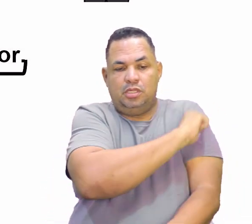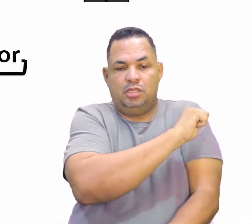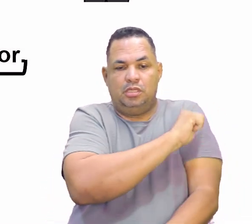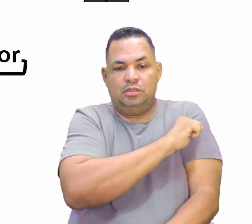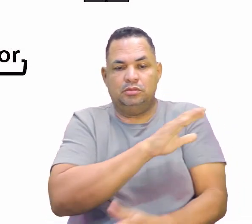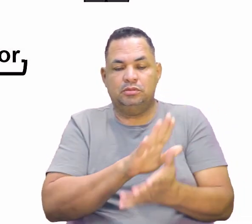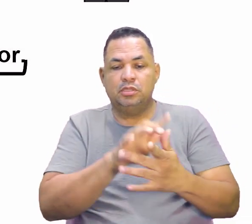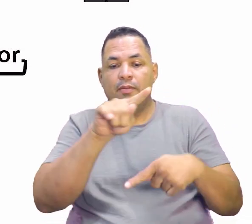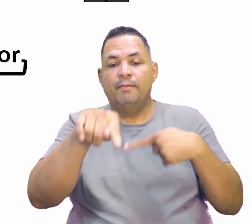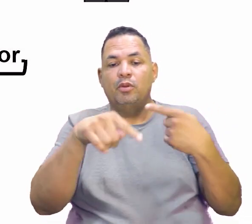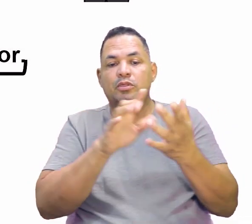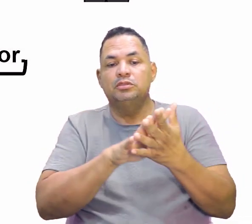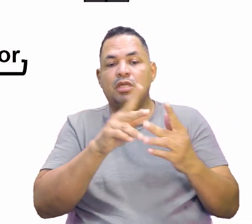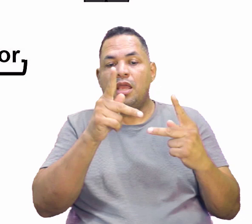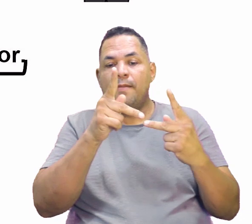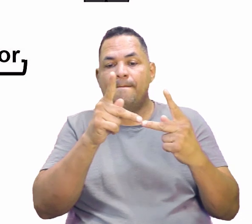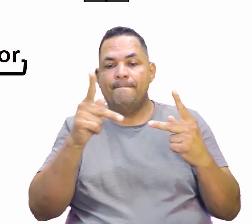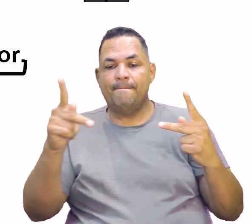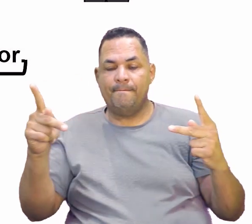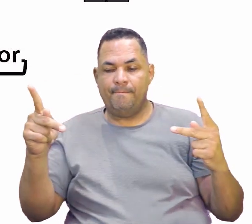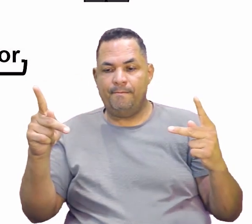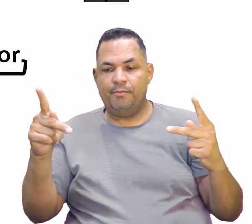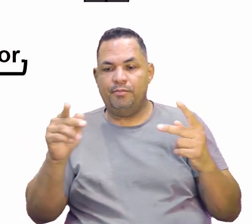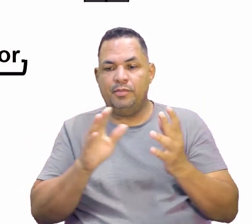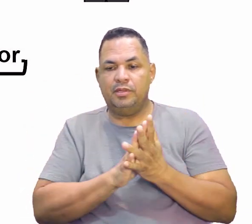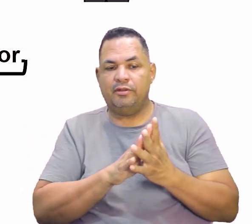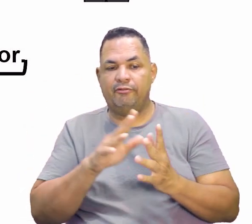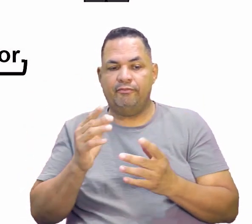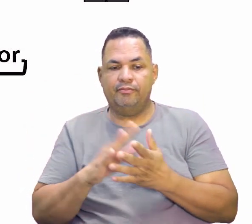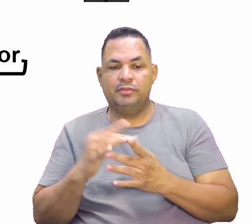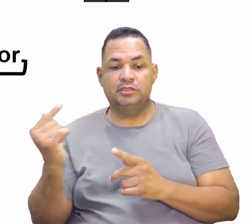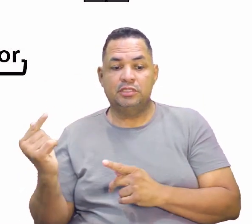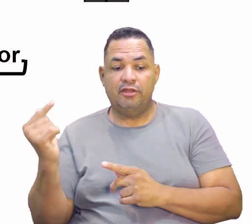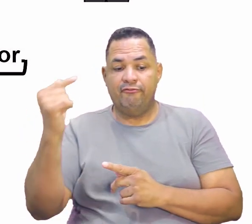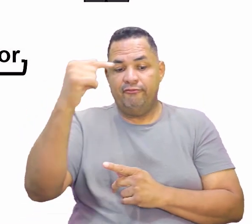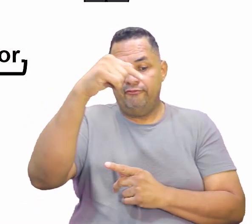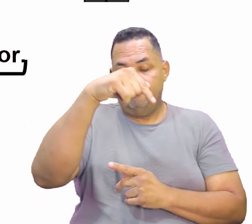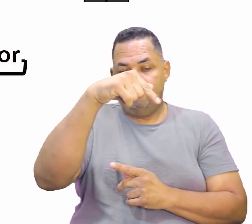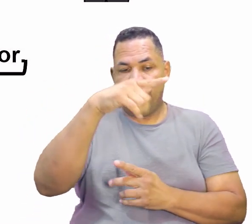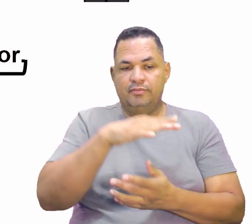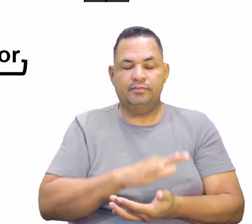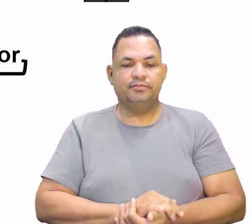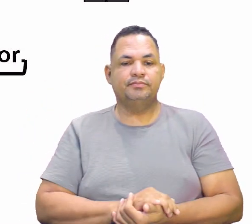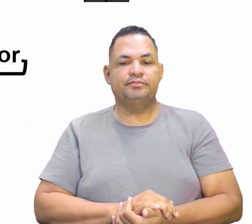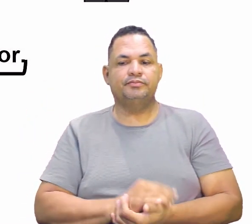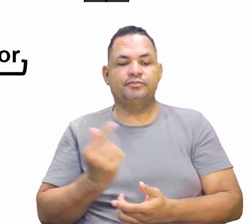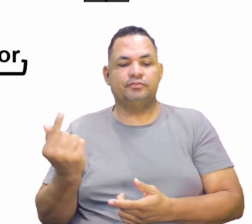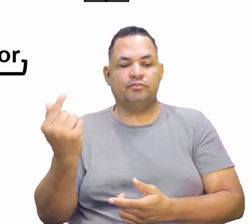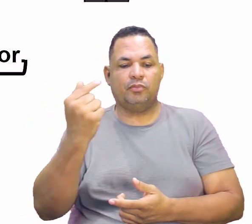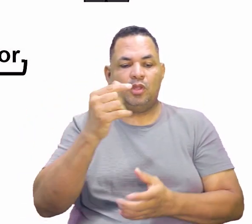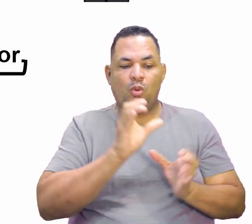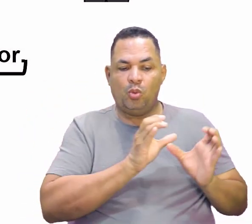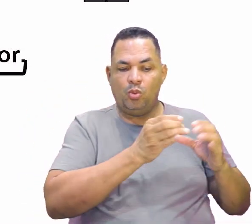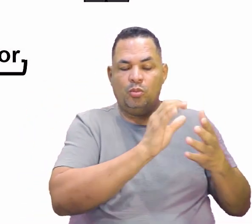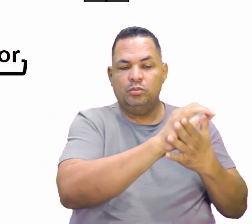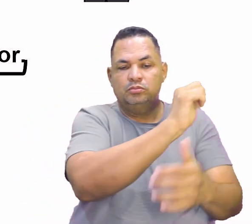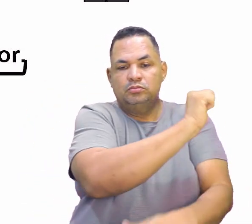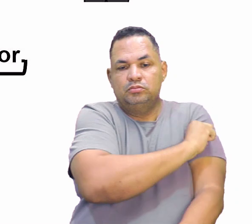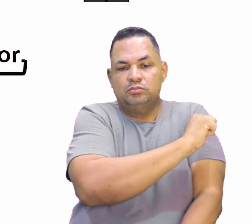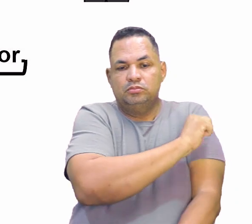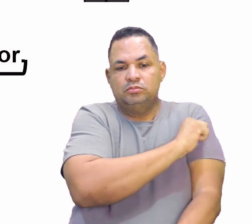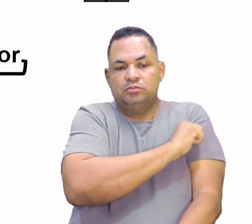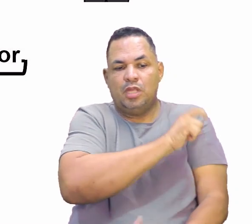o predicado. Tudo aquilo que diz respeito ao sujeito, tá certo? Os alunos homenagearam o professor, os